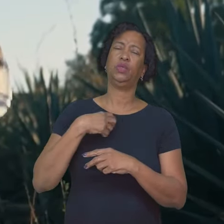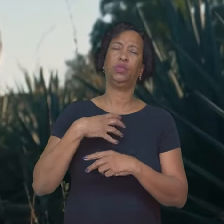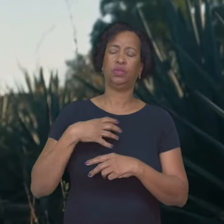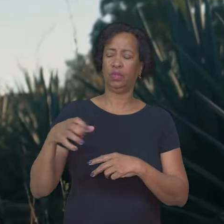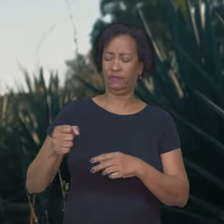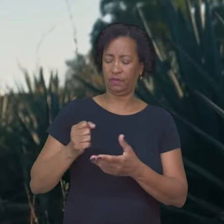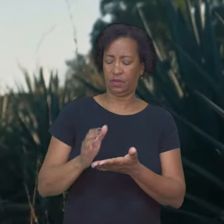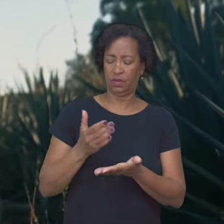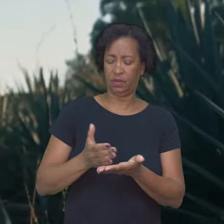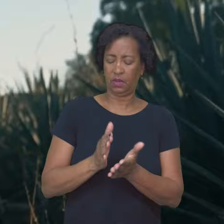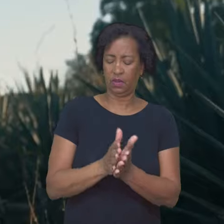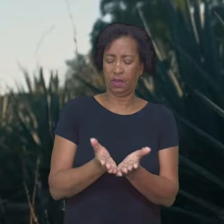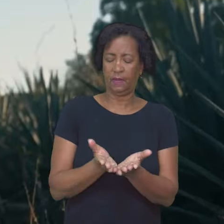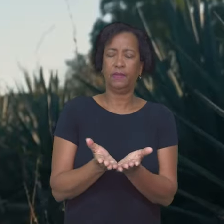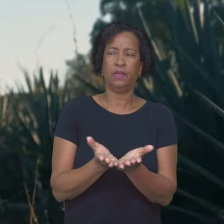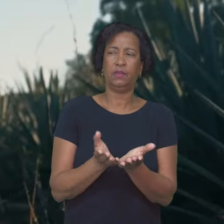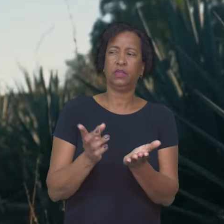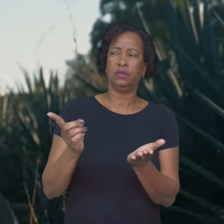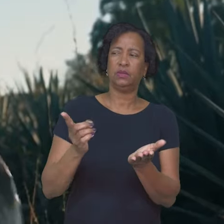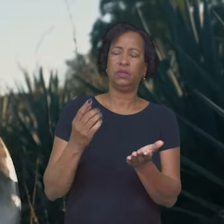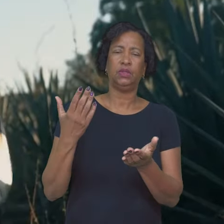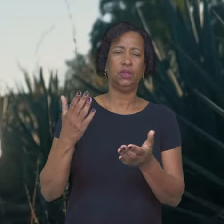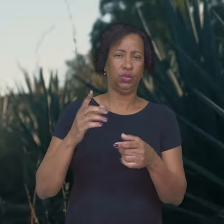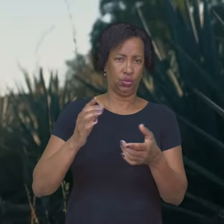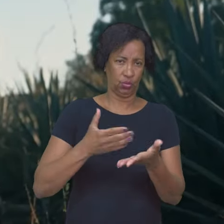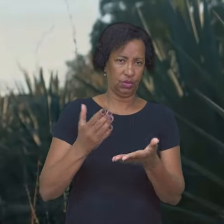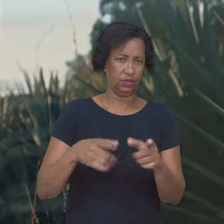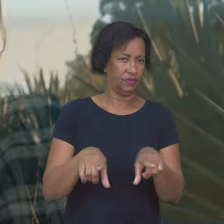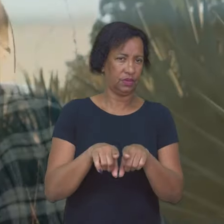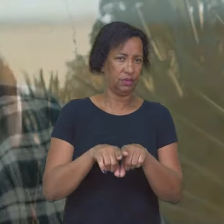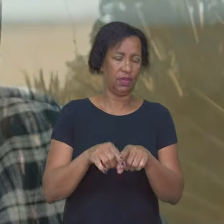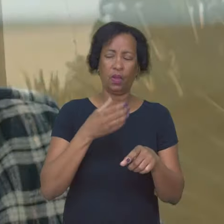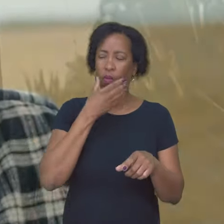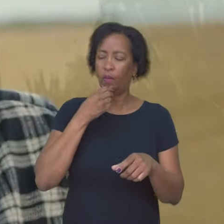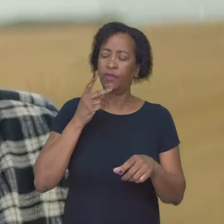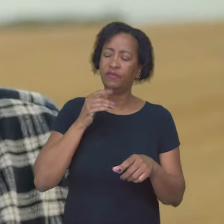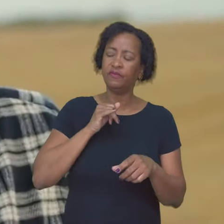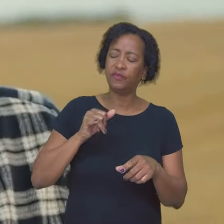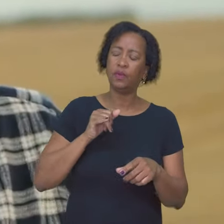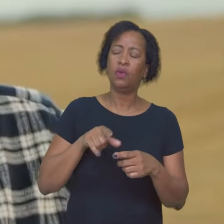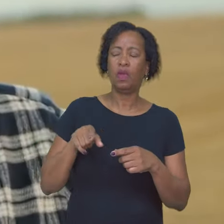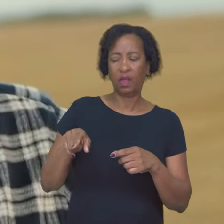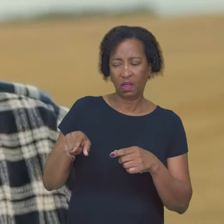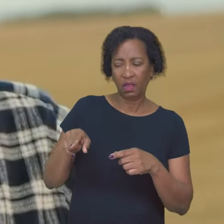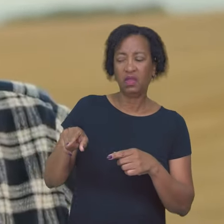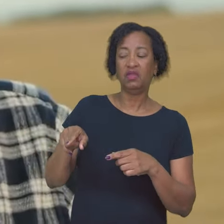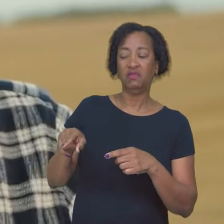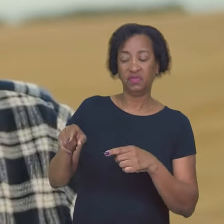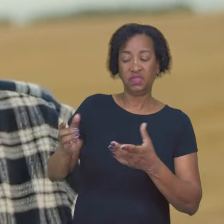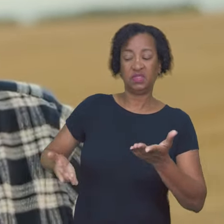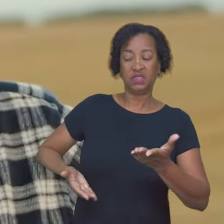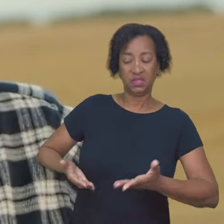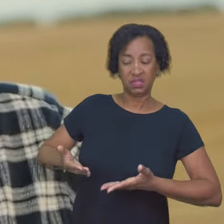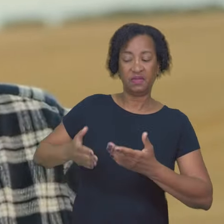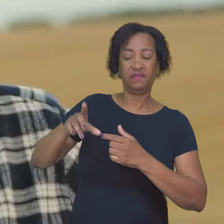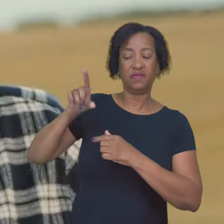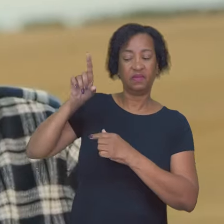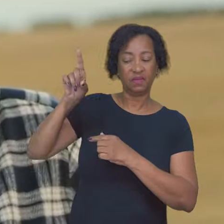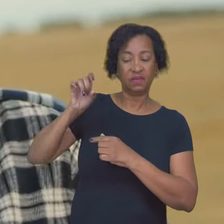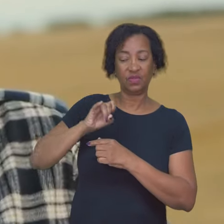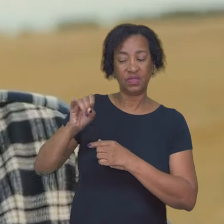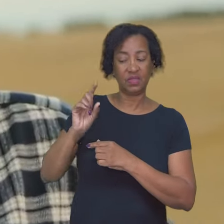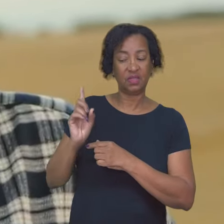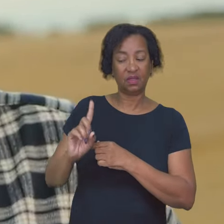segurando a minha bí e livros e ele disse é seu moço acho que o senhor é servo de Deus se não